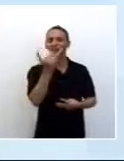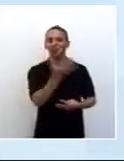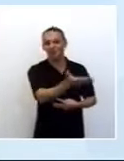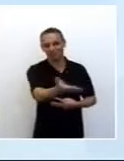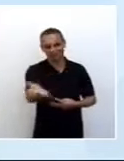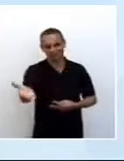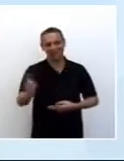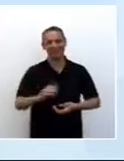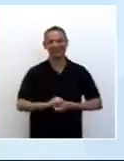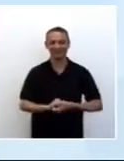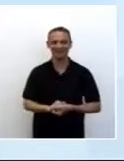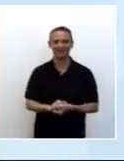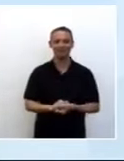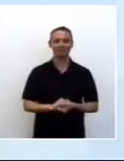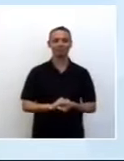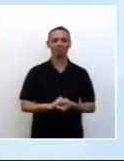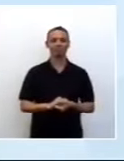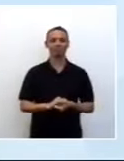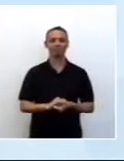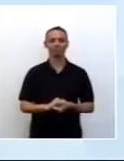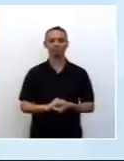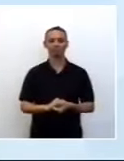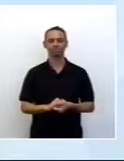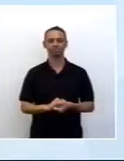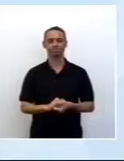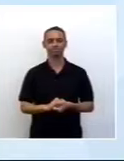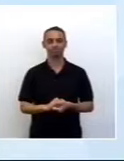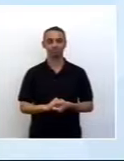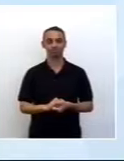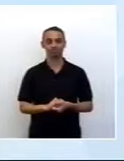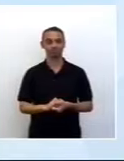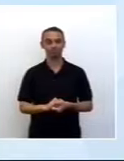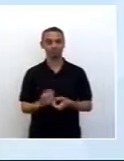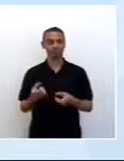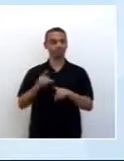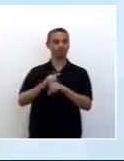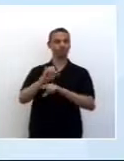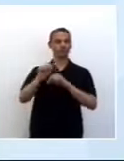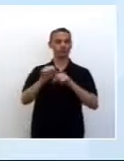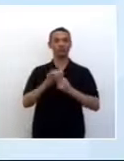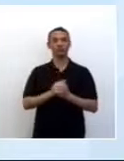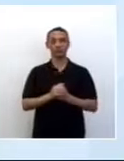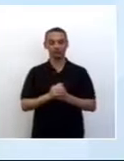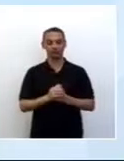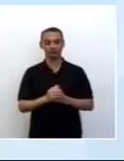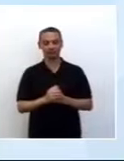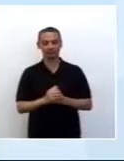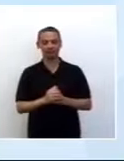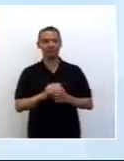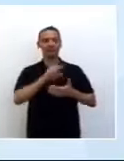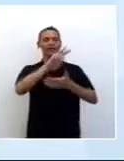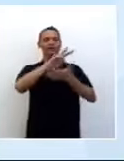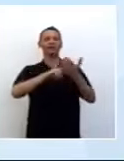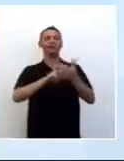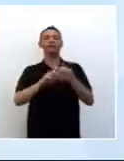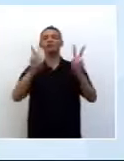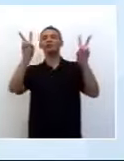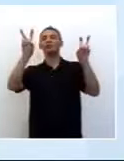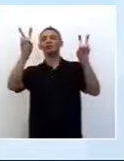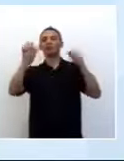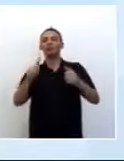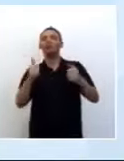desculpem é o ano de título era o contrário é meu problema é o título